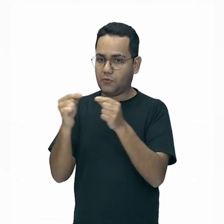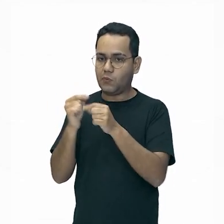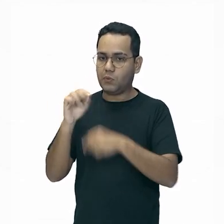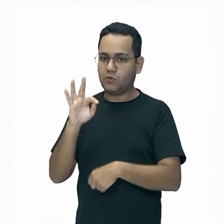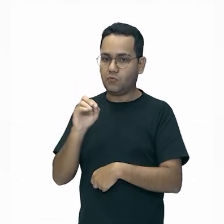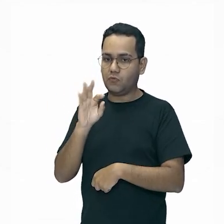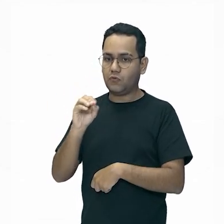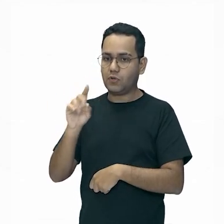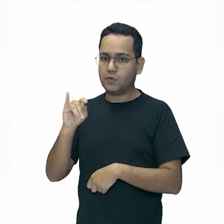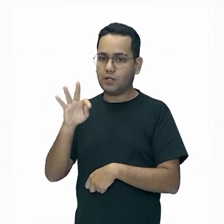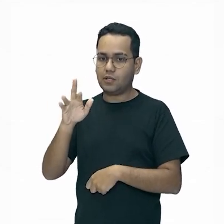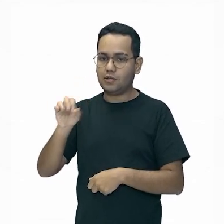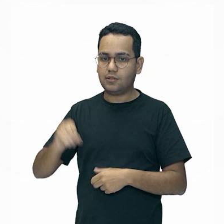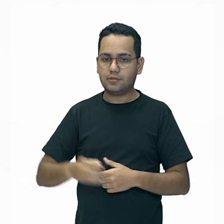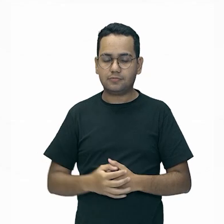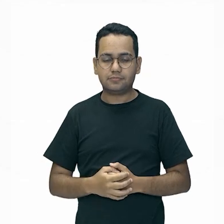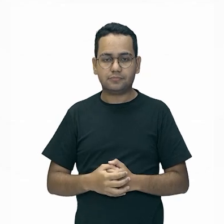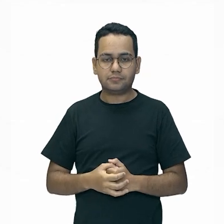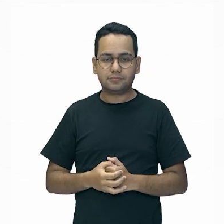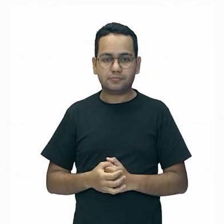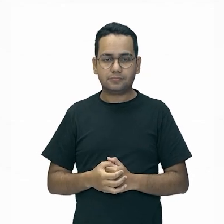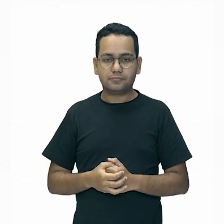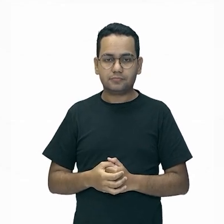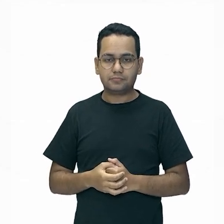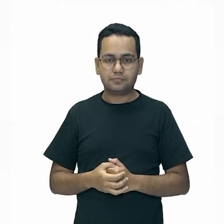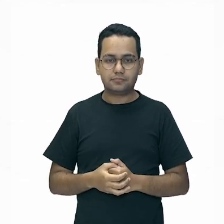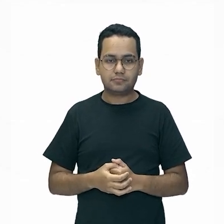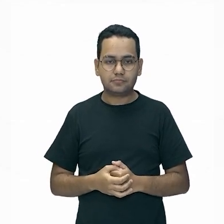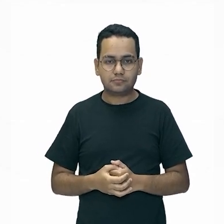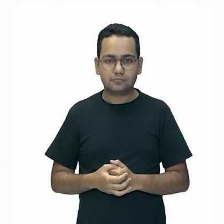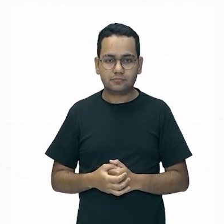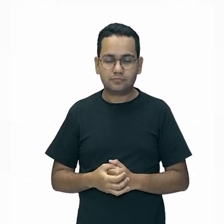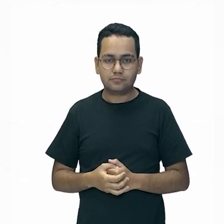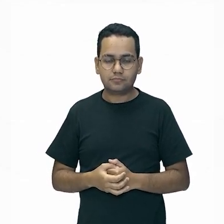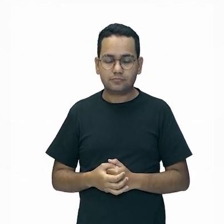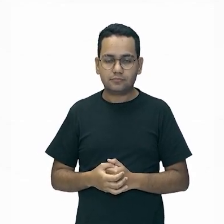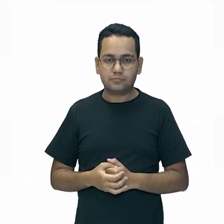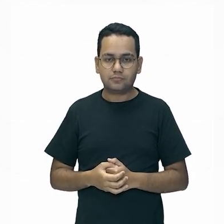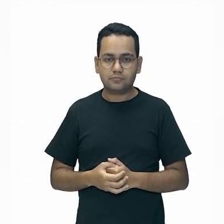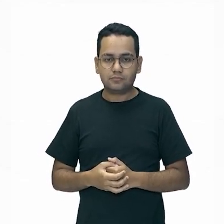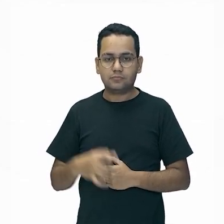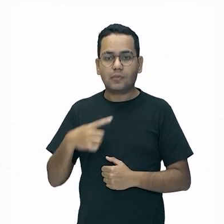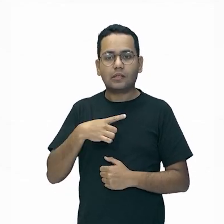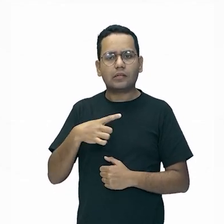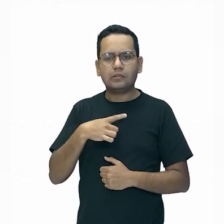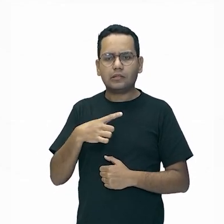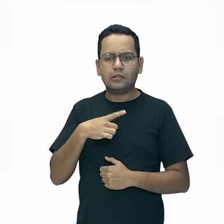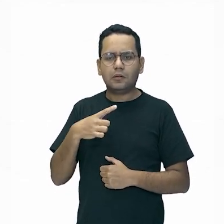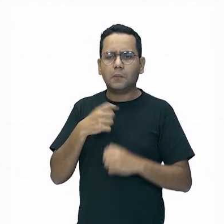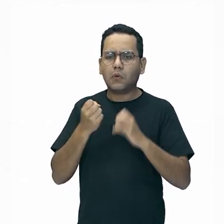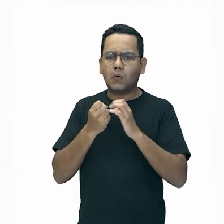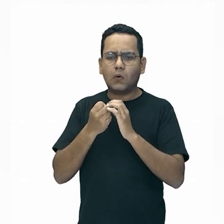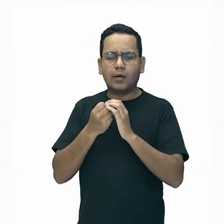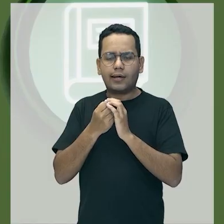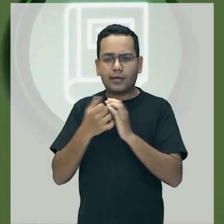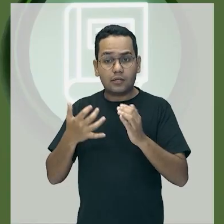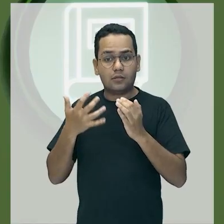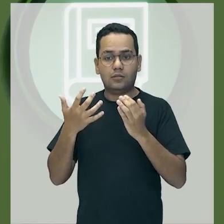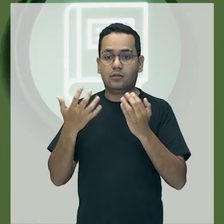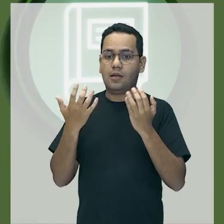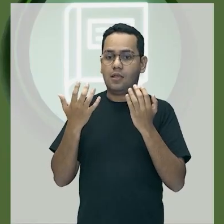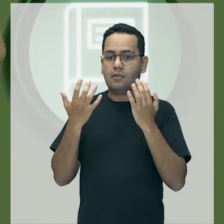entendamos aí que o efeito fotoelétrico é um fenômeno que ele acontece na natureza, tá? E aí